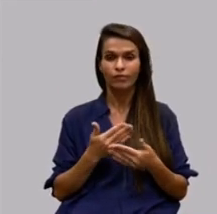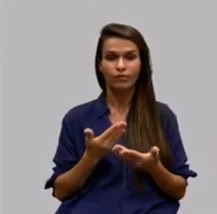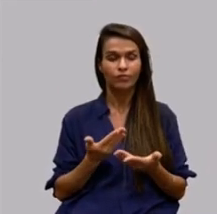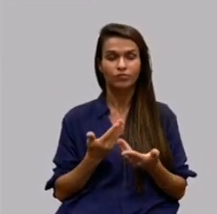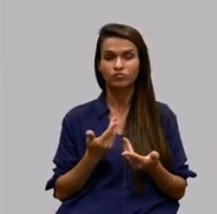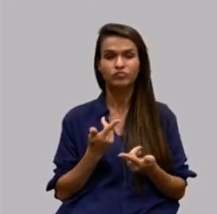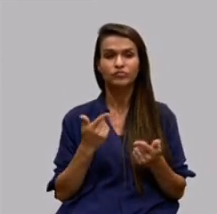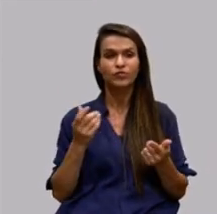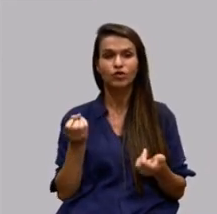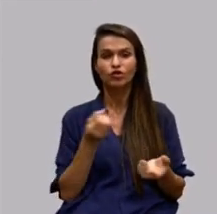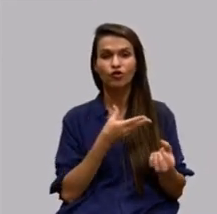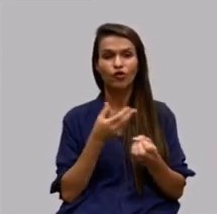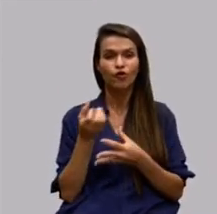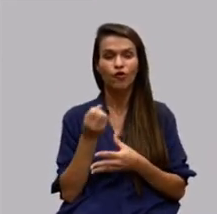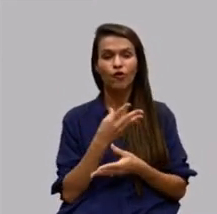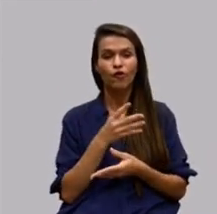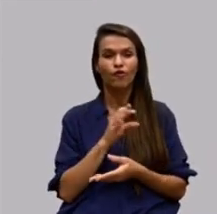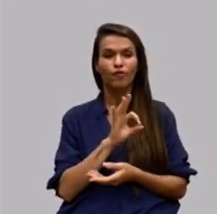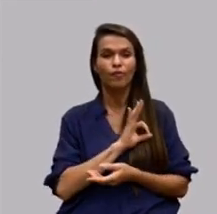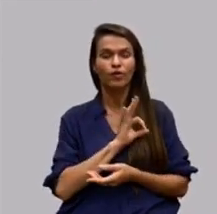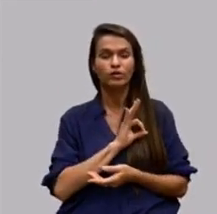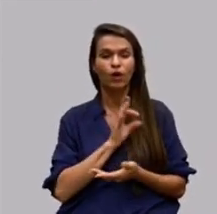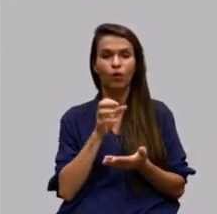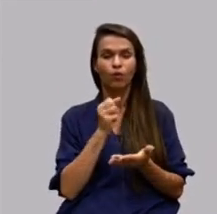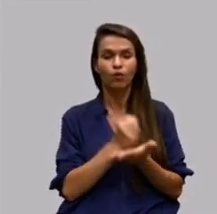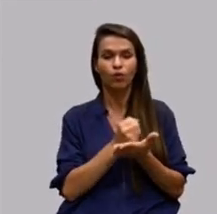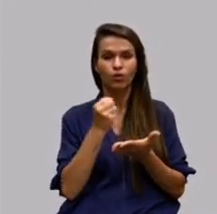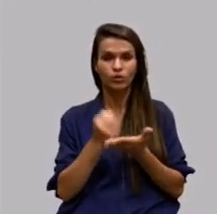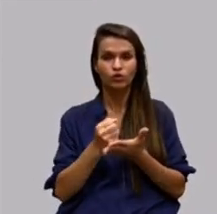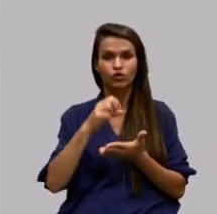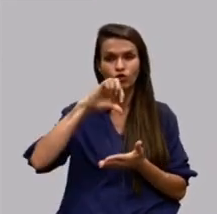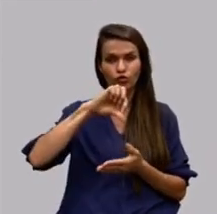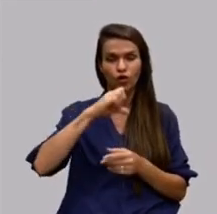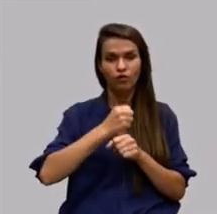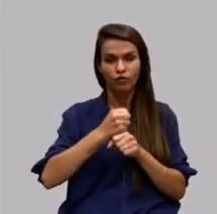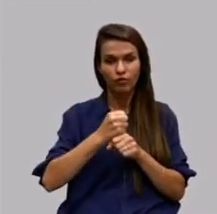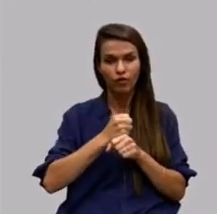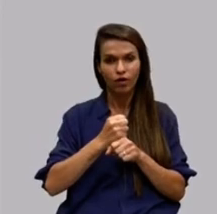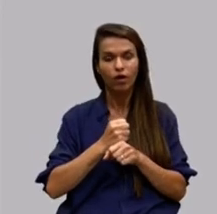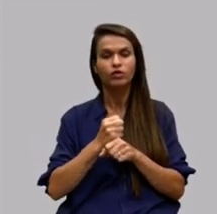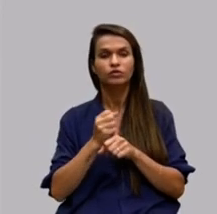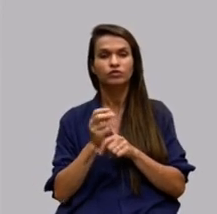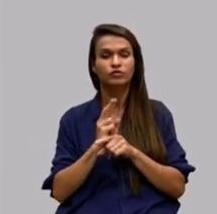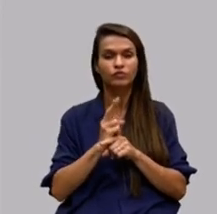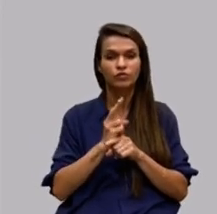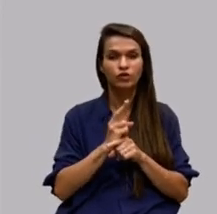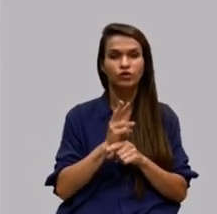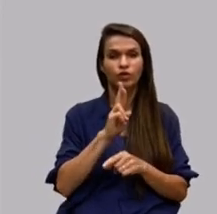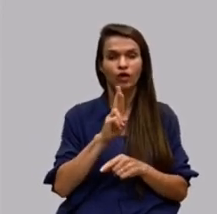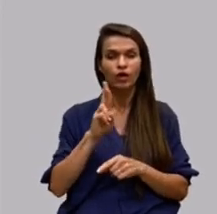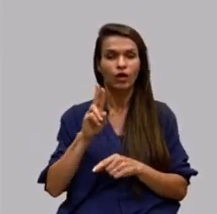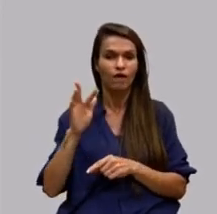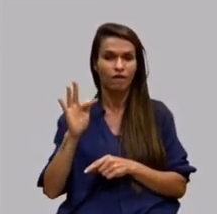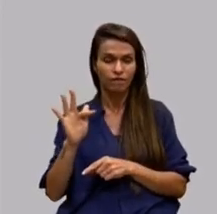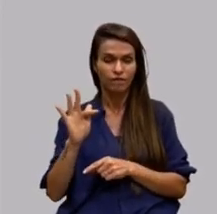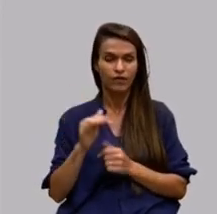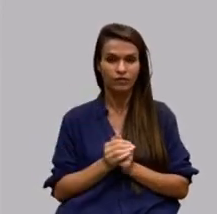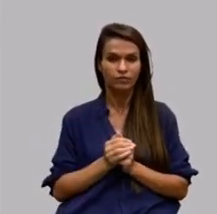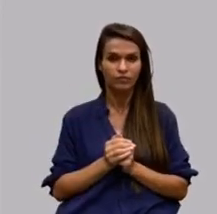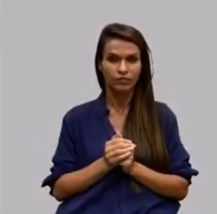novo policial militar será contratado nos 9 anos de vigência do regime de recuperação fiscal. Mas isso vale